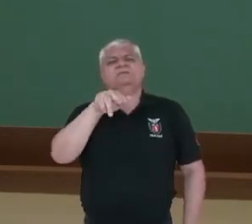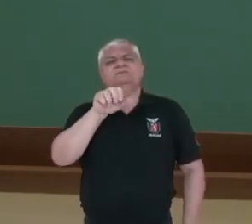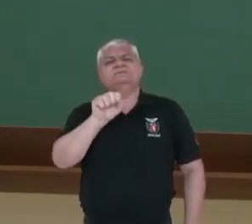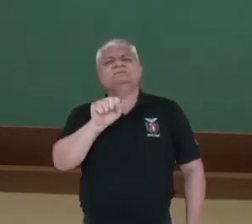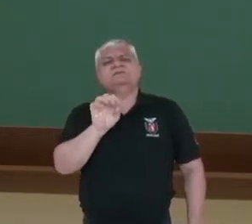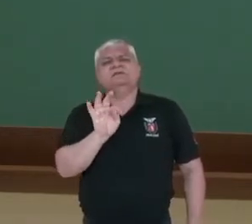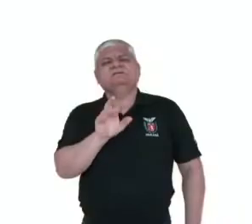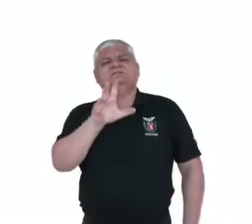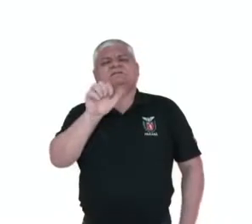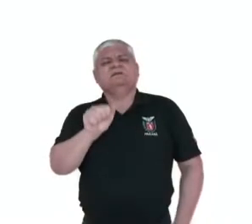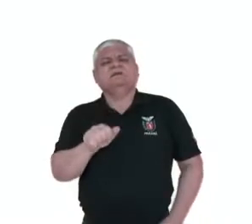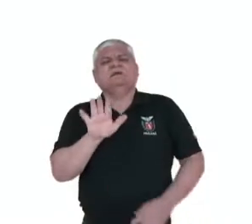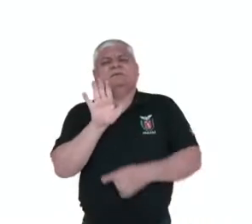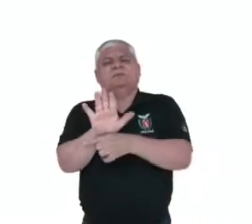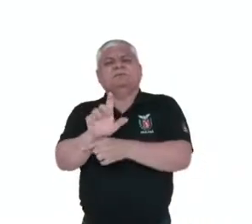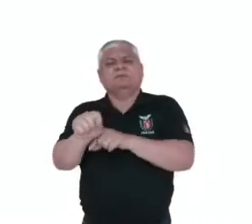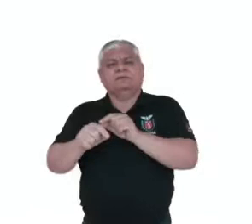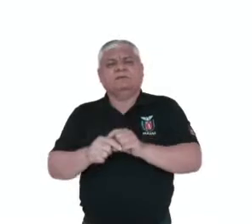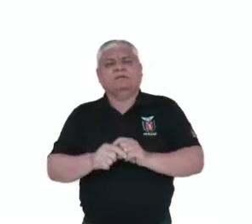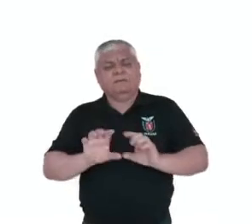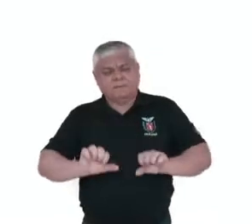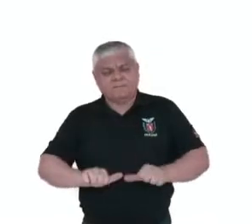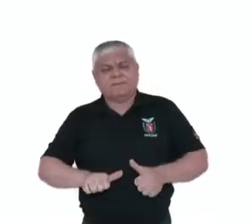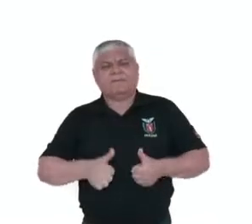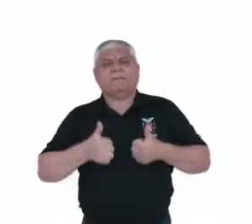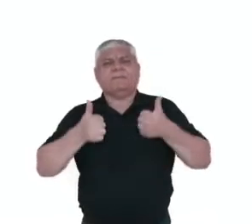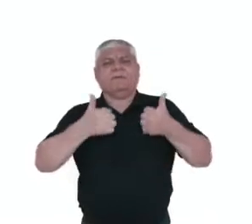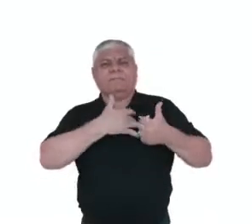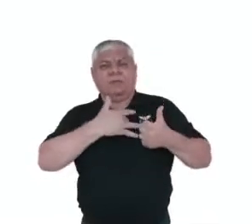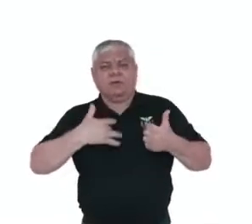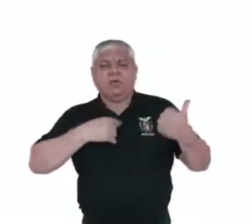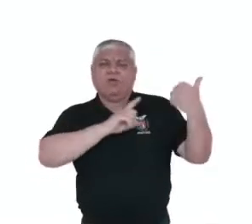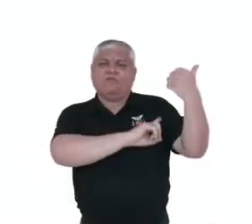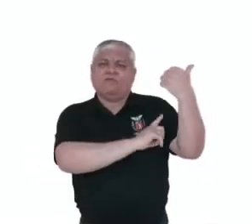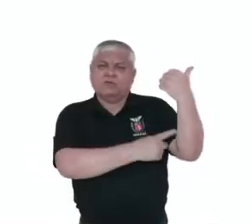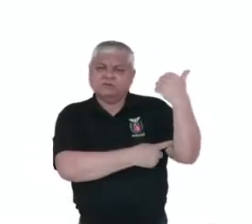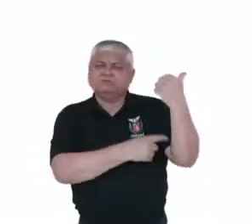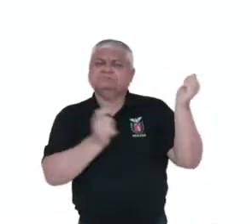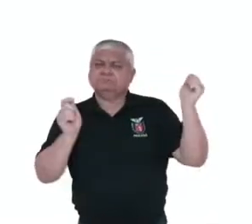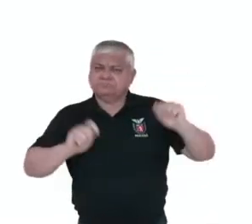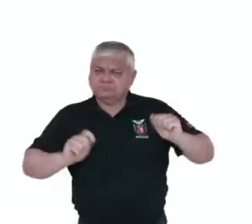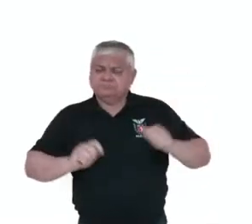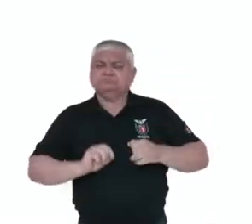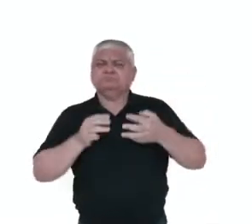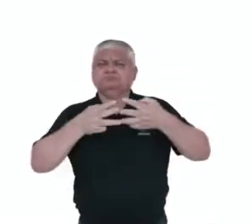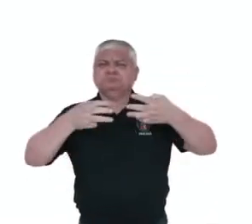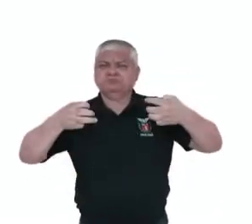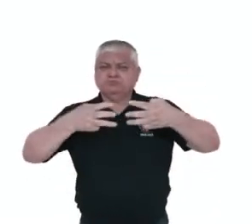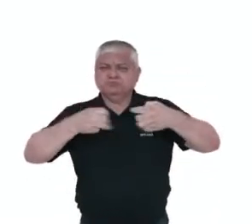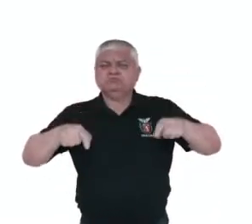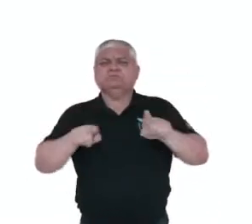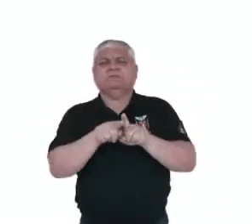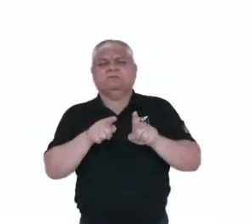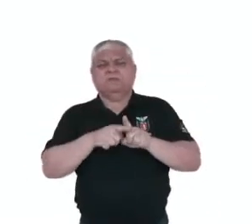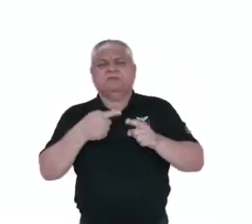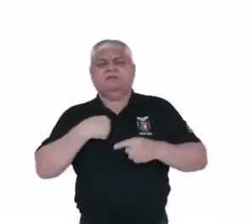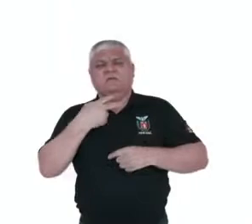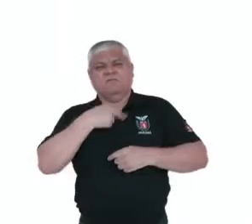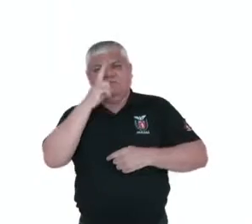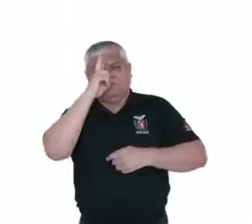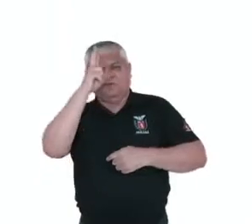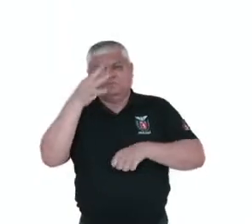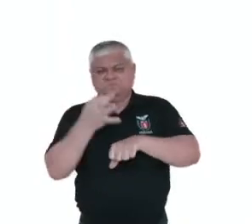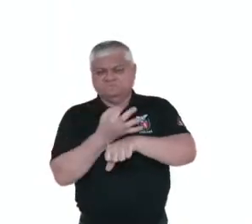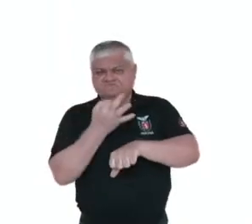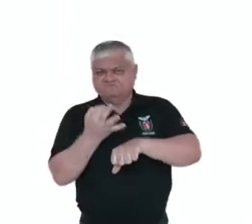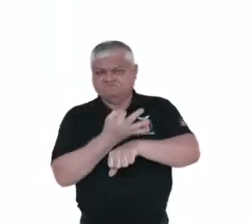a melhoria no condicionamento físico né no aspecto de força muscular a potência a